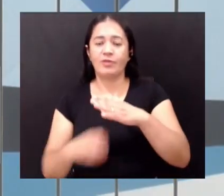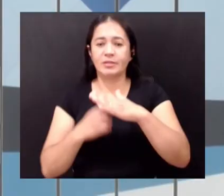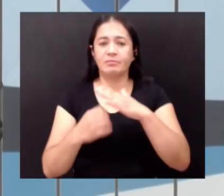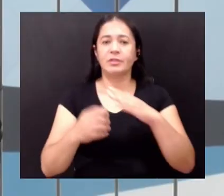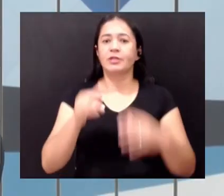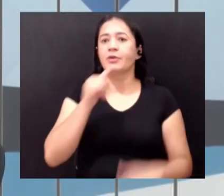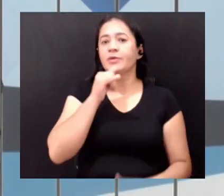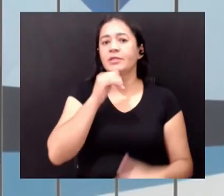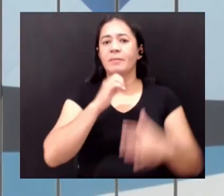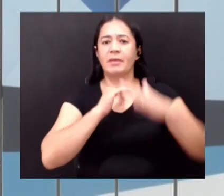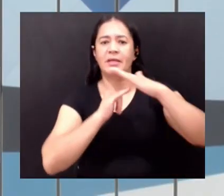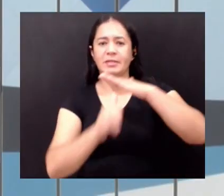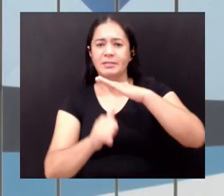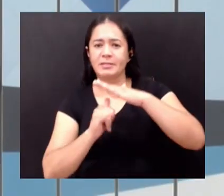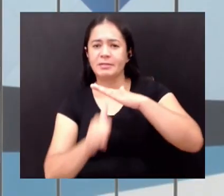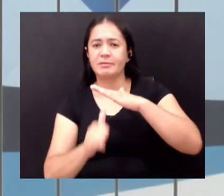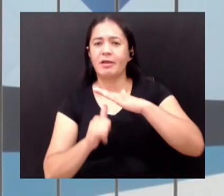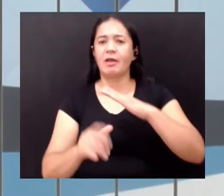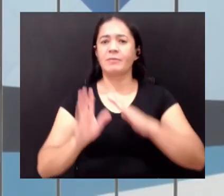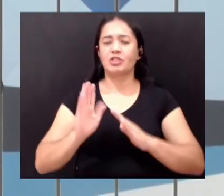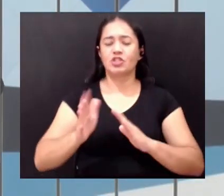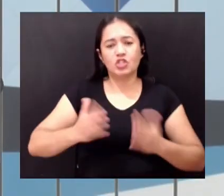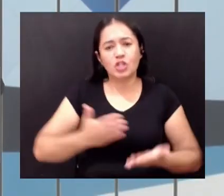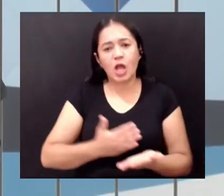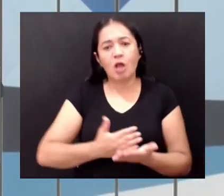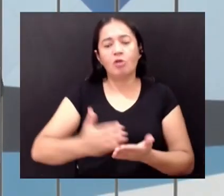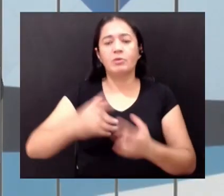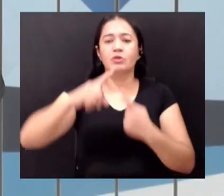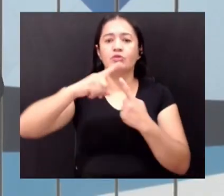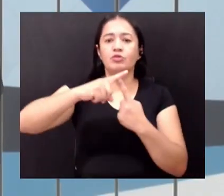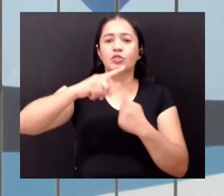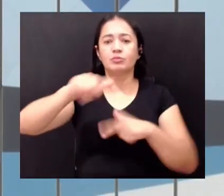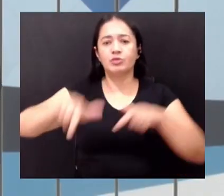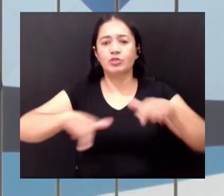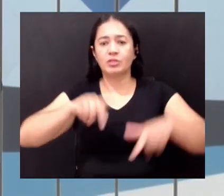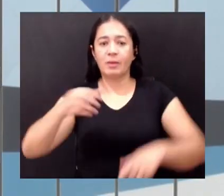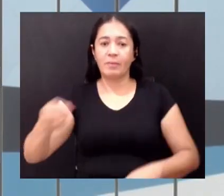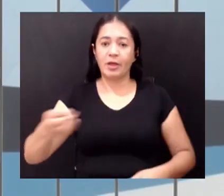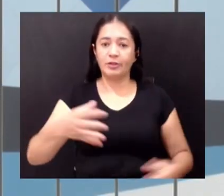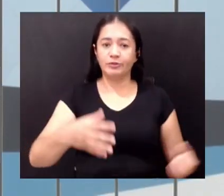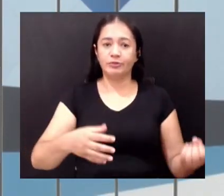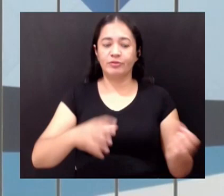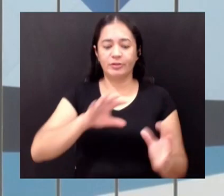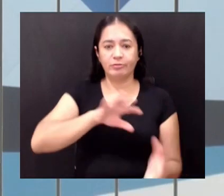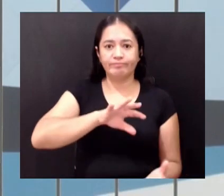essas empresas que já nasceram com um modelo de trabalho inovador, elas estão fazendo essa virada. E aí é